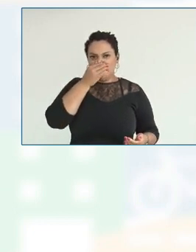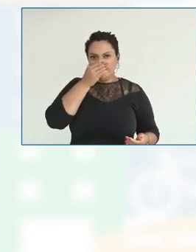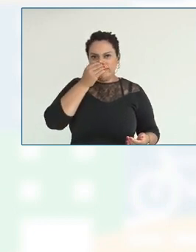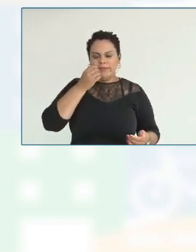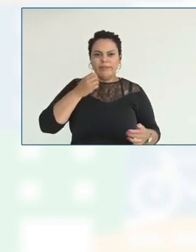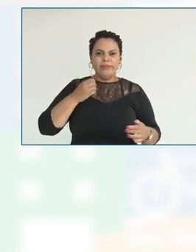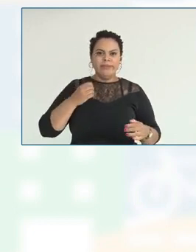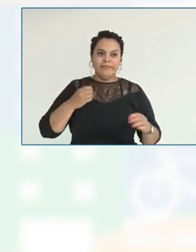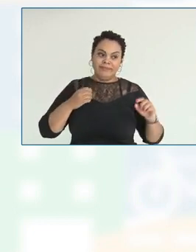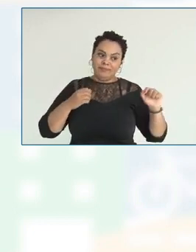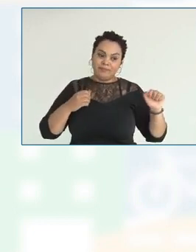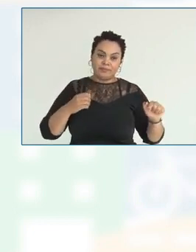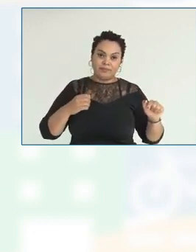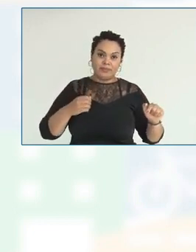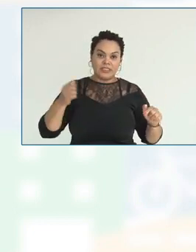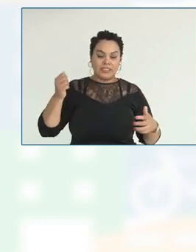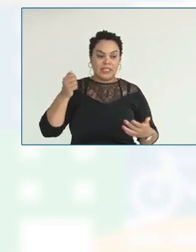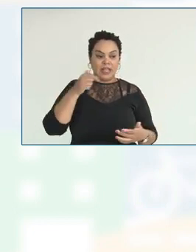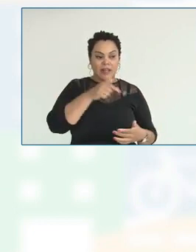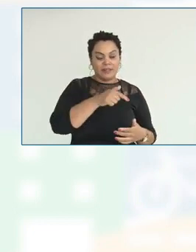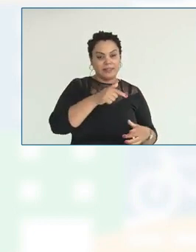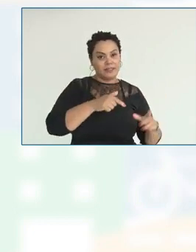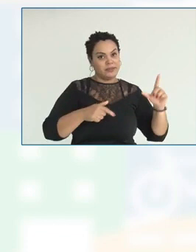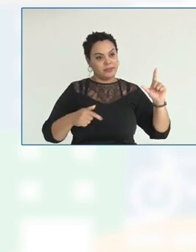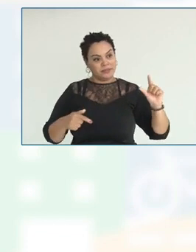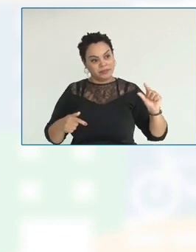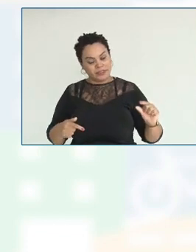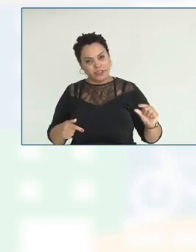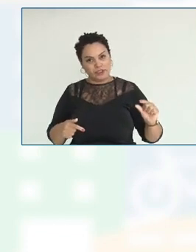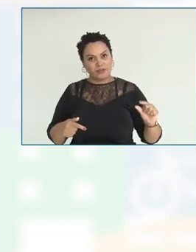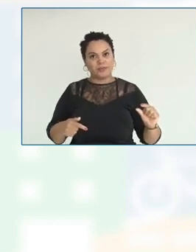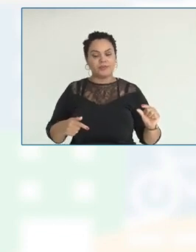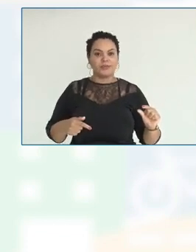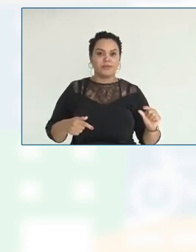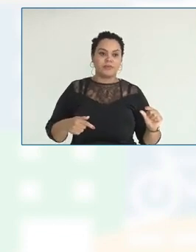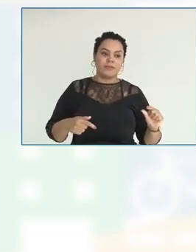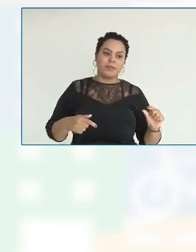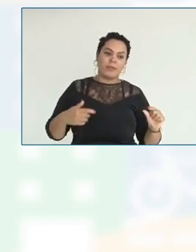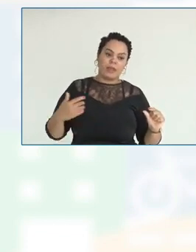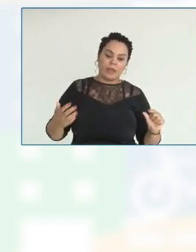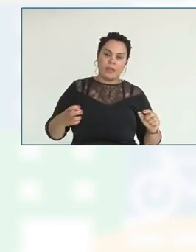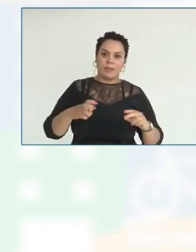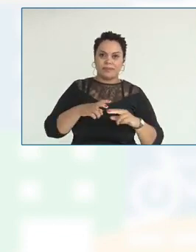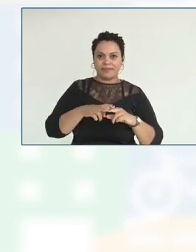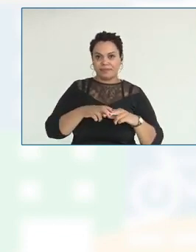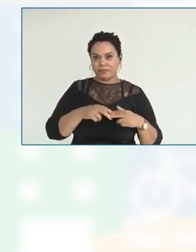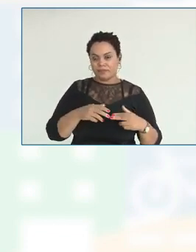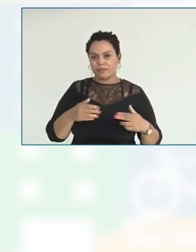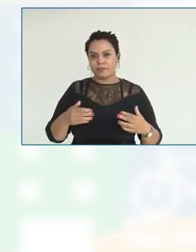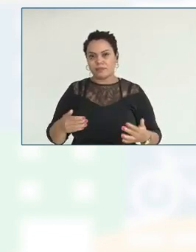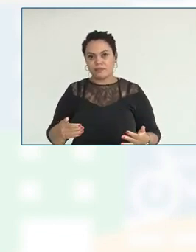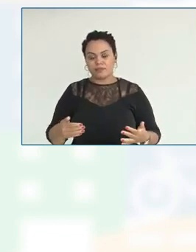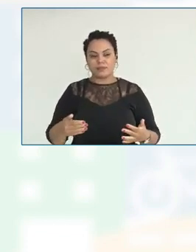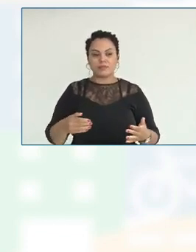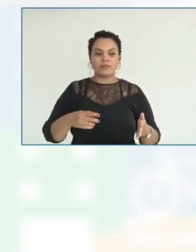apresentada pelos óbitos por intoxicação exógena, o que, por isso, justifica essa investigação complementar específica